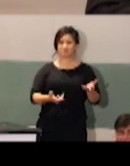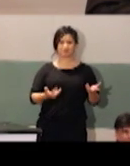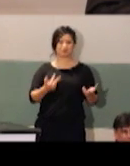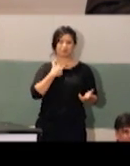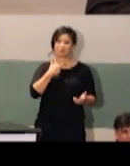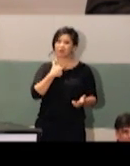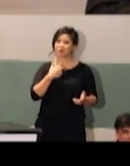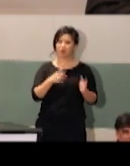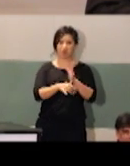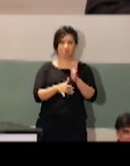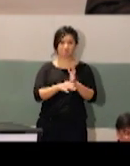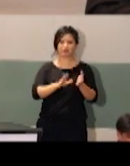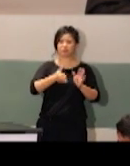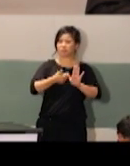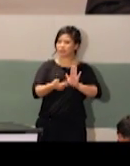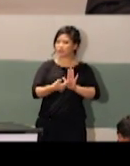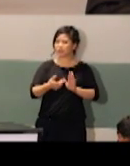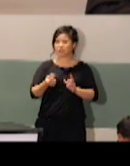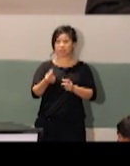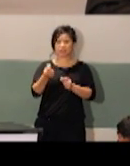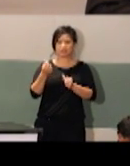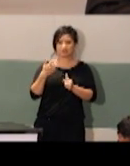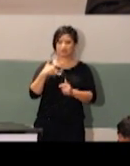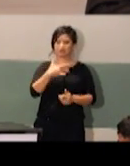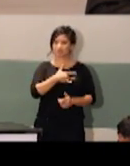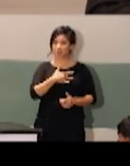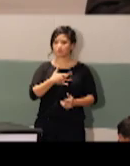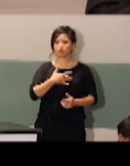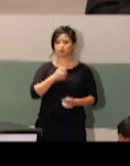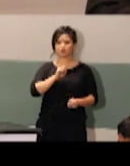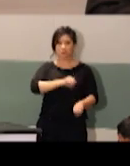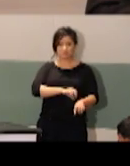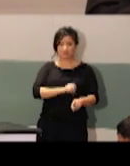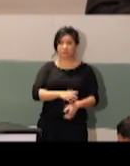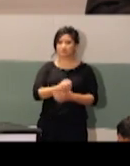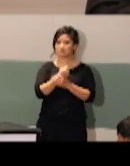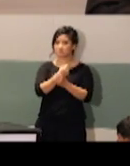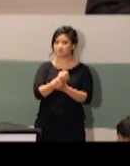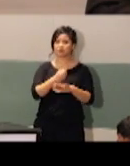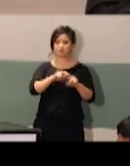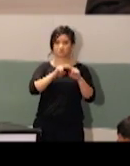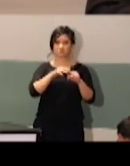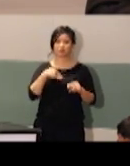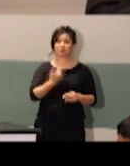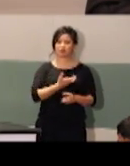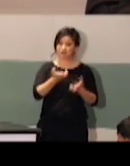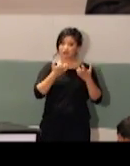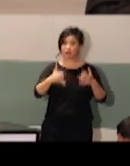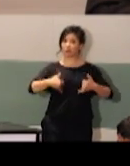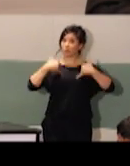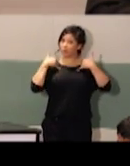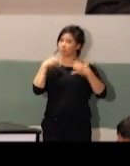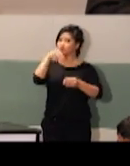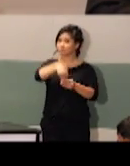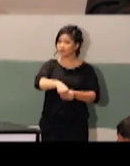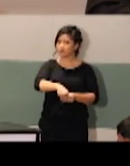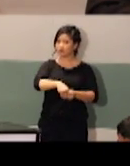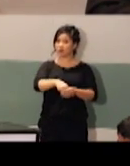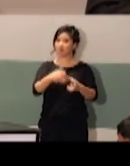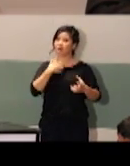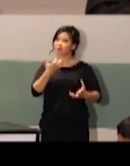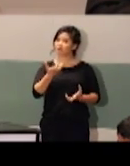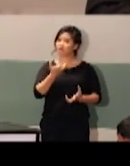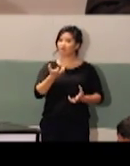dinheiro da educação, tira o dinheiro da segurança. E, portanto, nós queremos ter orgulho de votar, a ter orgulho de